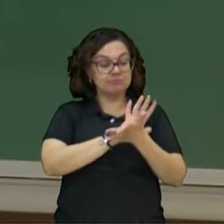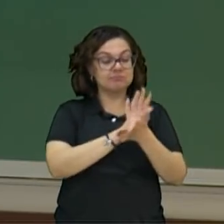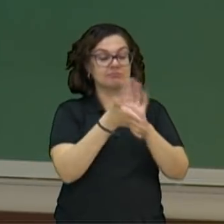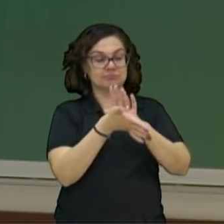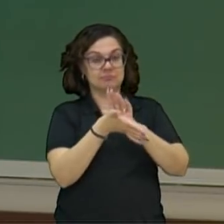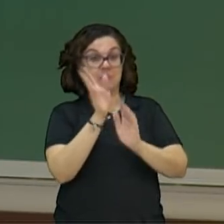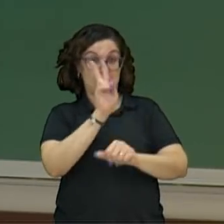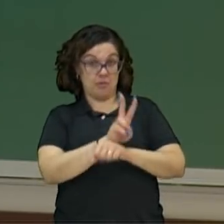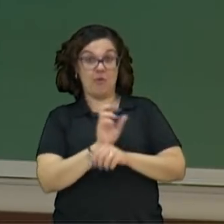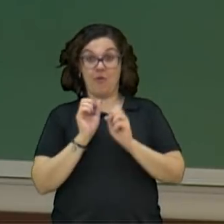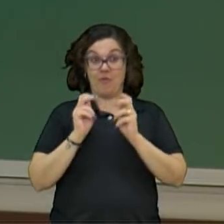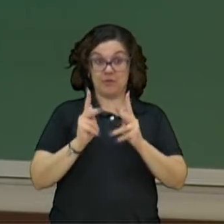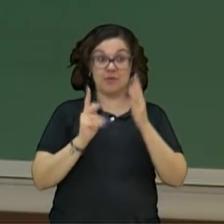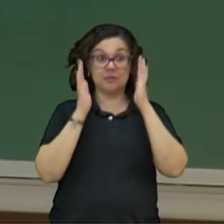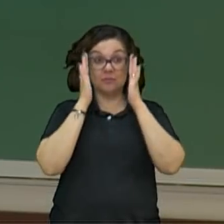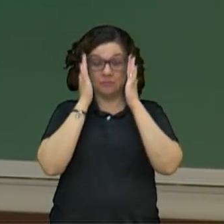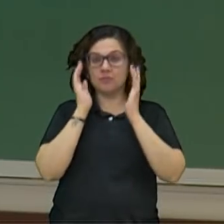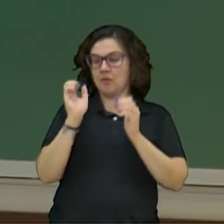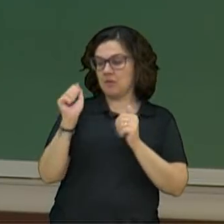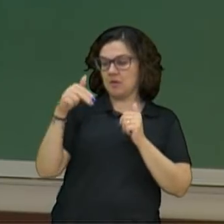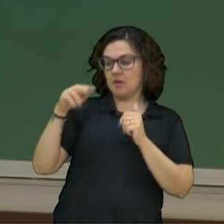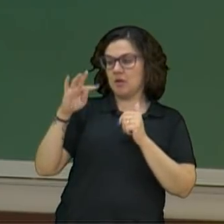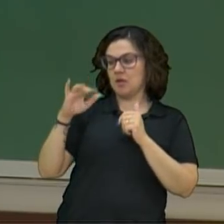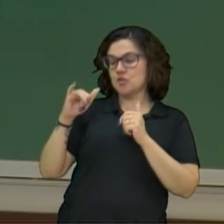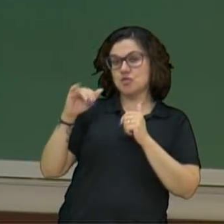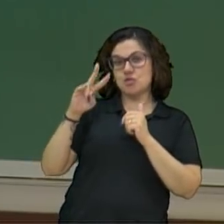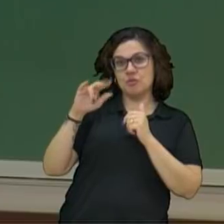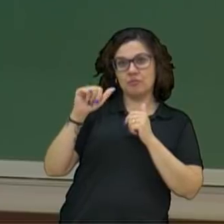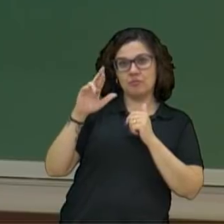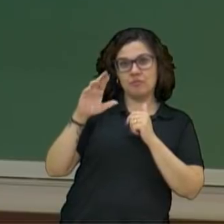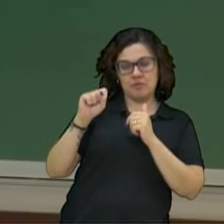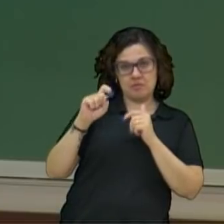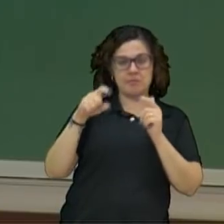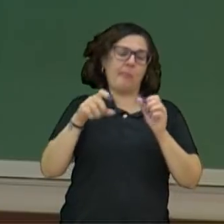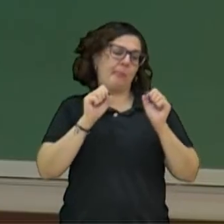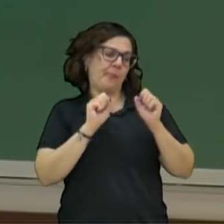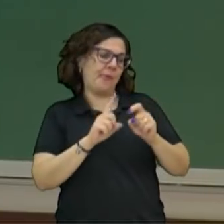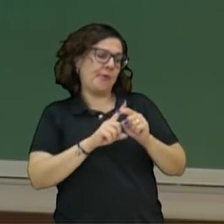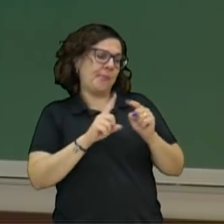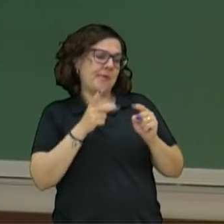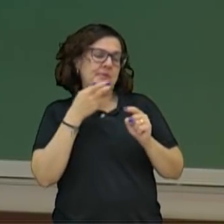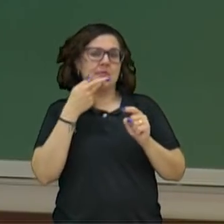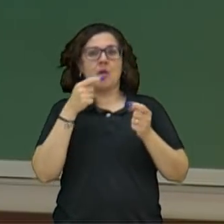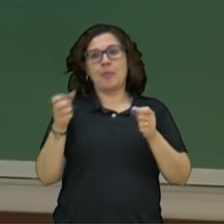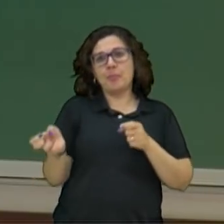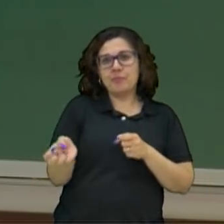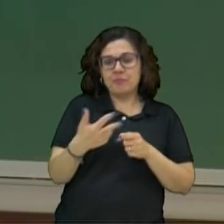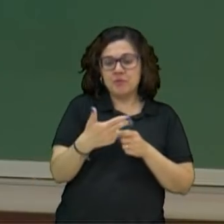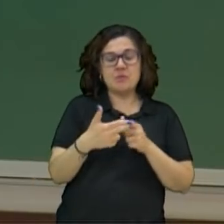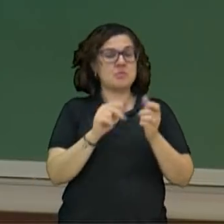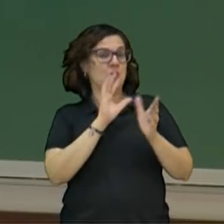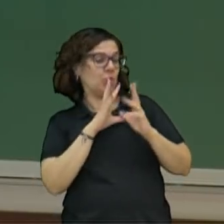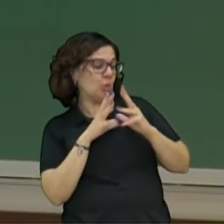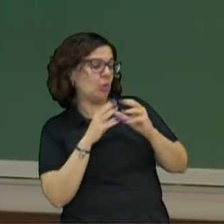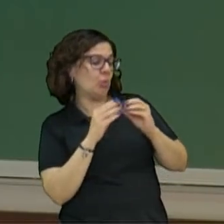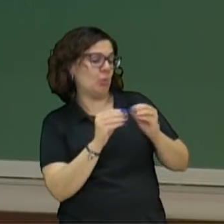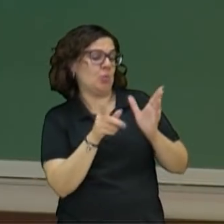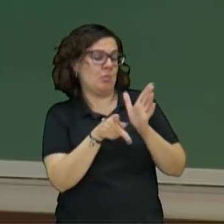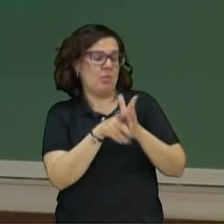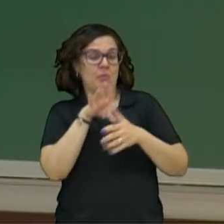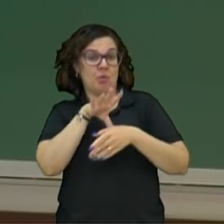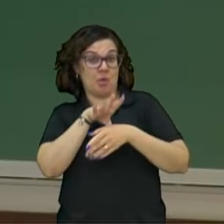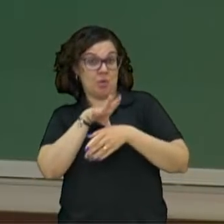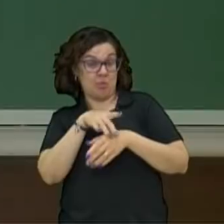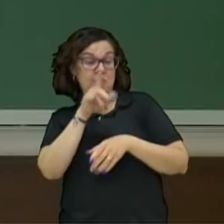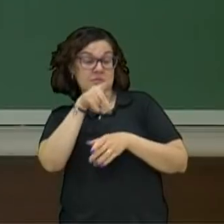tentar proteger, tá? E antivírus não, né? Poderia ser, mas somente se a gente estivesse falando de um vírus. Nem sempre o